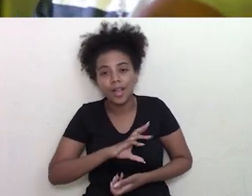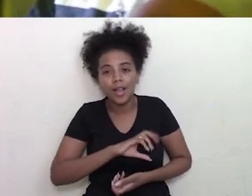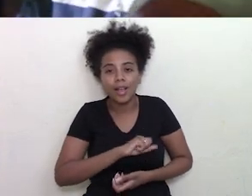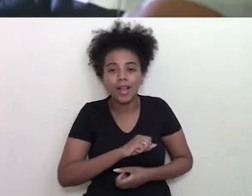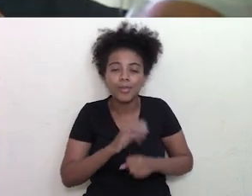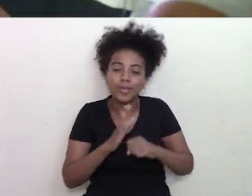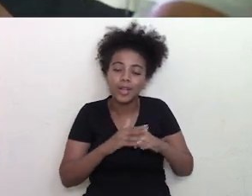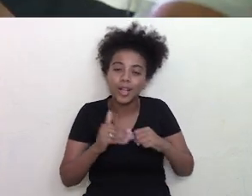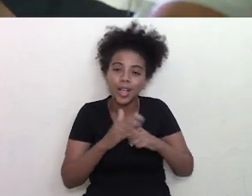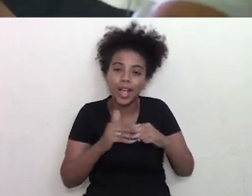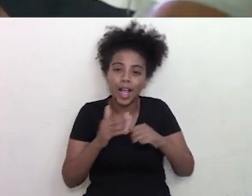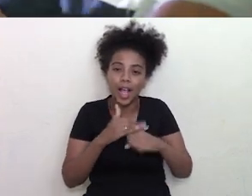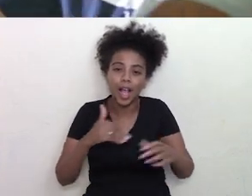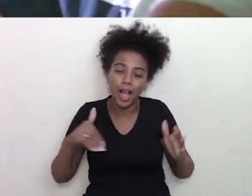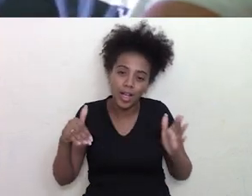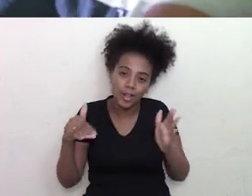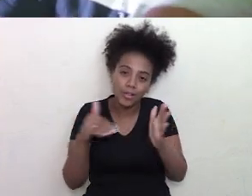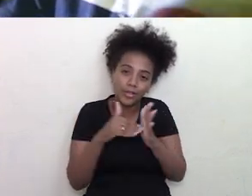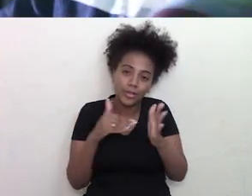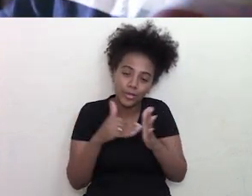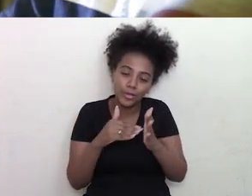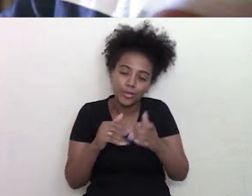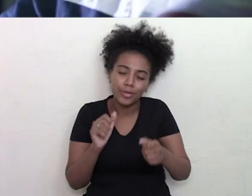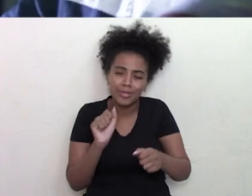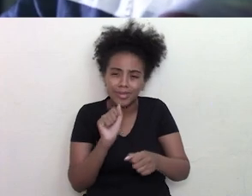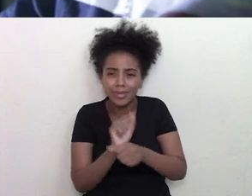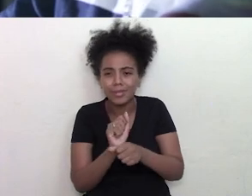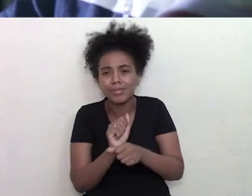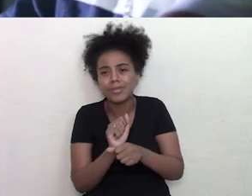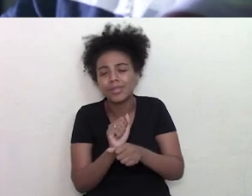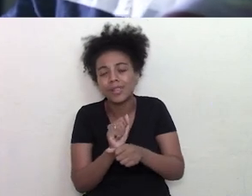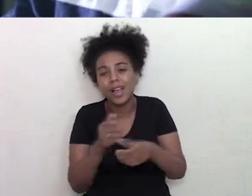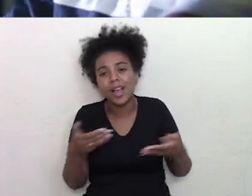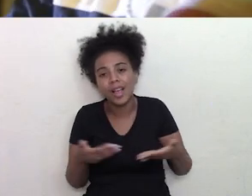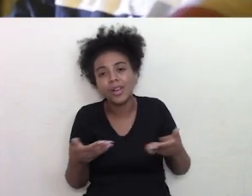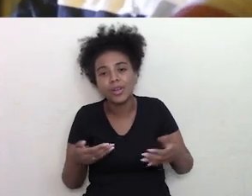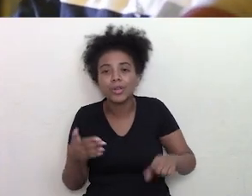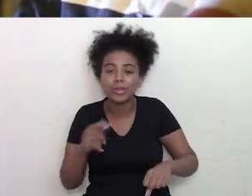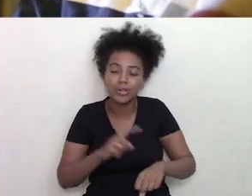gente, por todo mundo que curtiu com a gente, mas tá na hora.